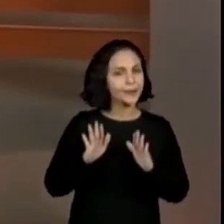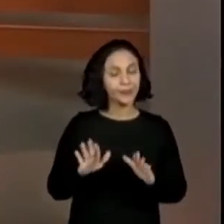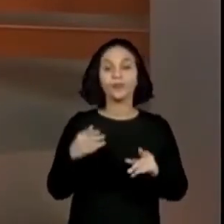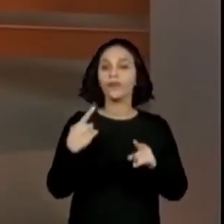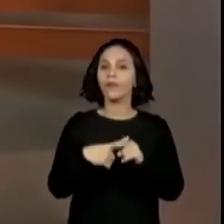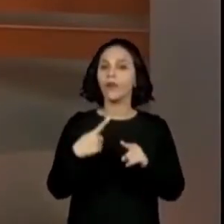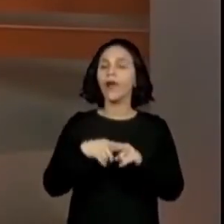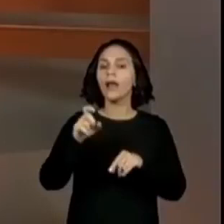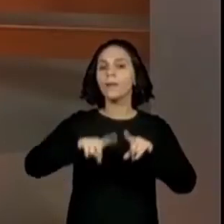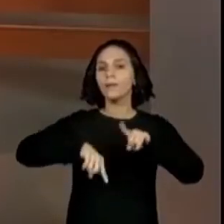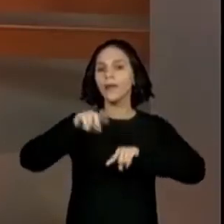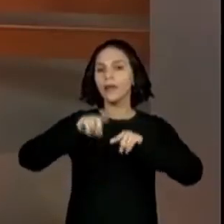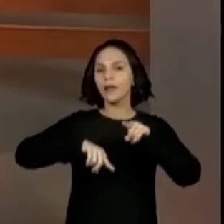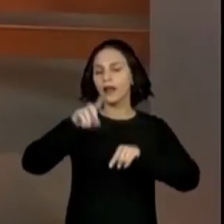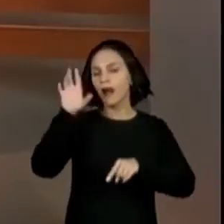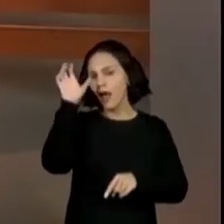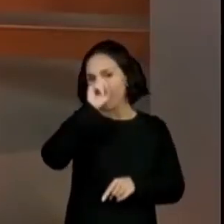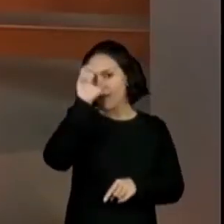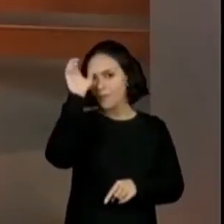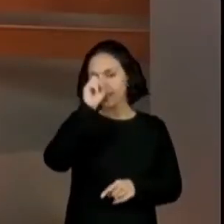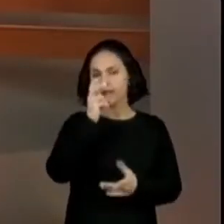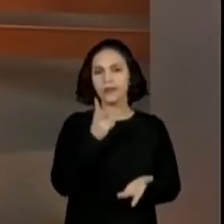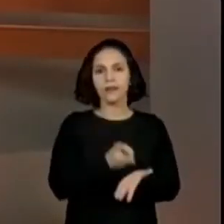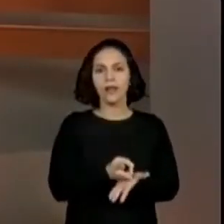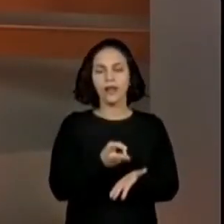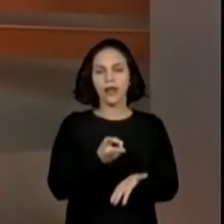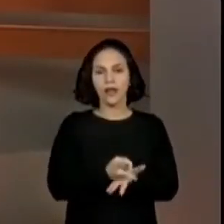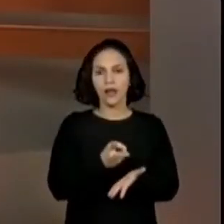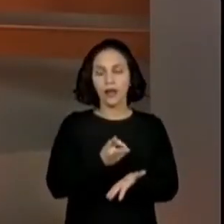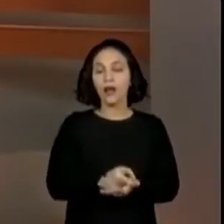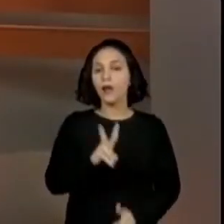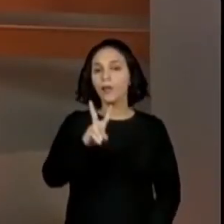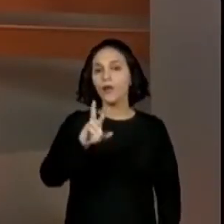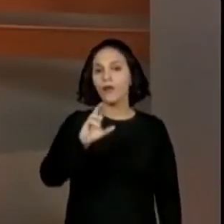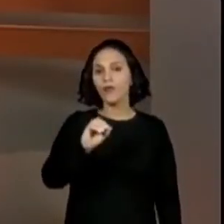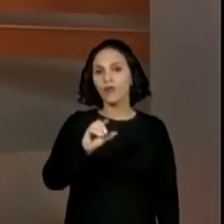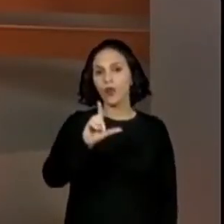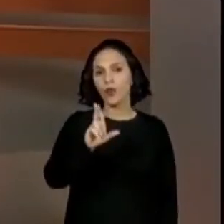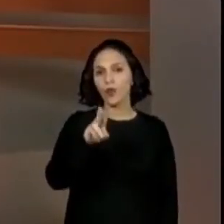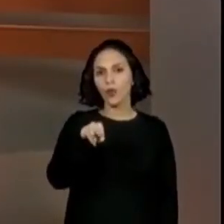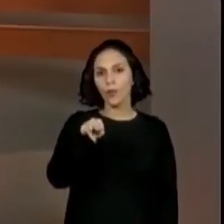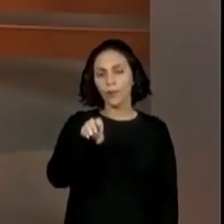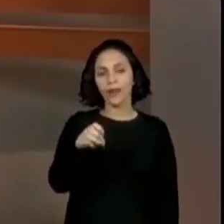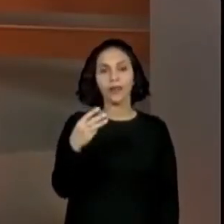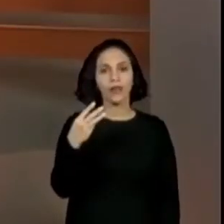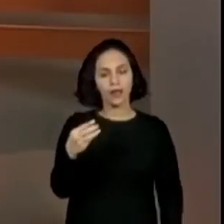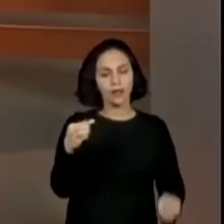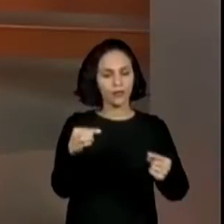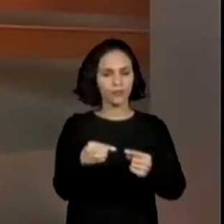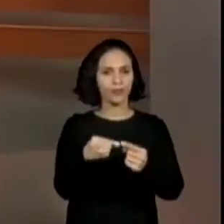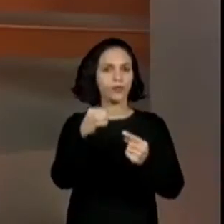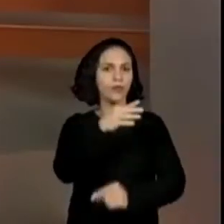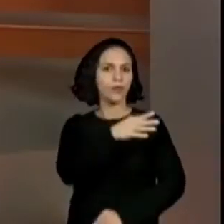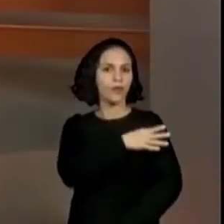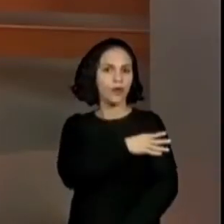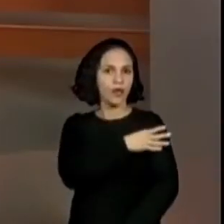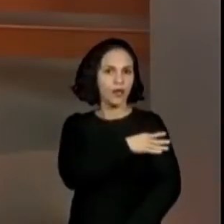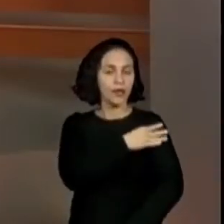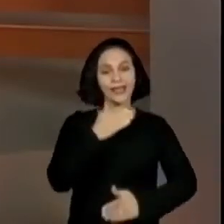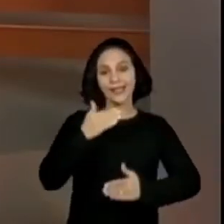estamos utilizando o material do aprender sempre volume TR do quto ano